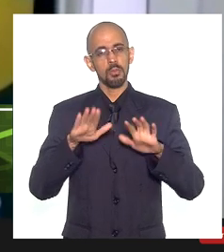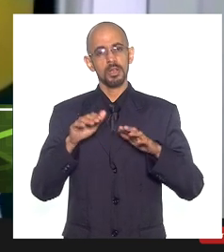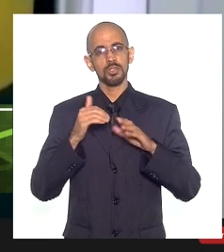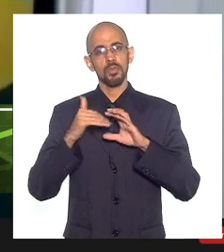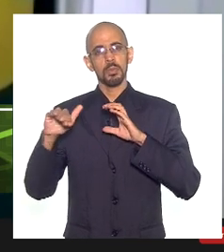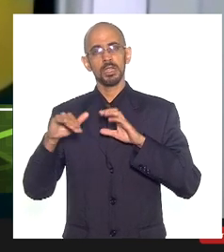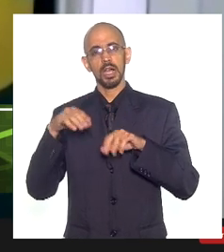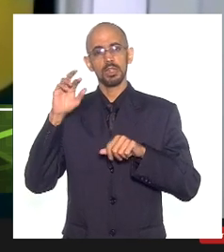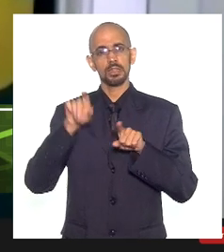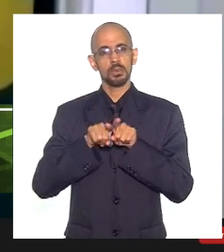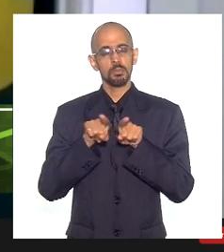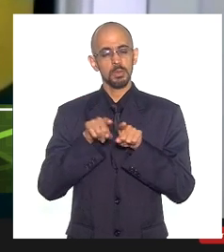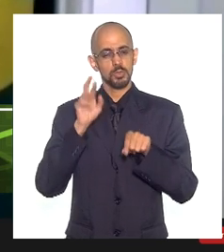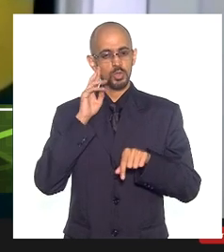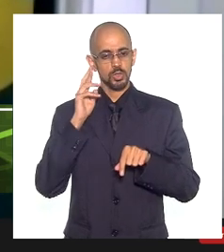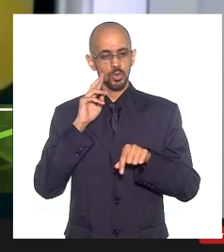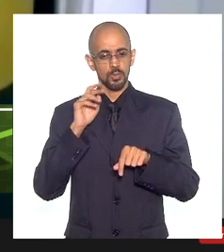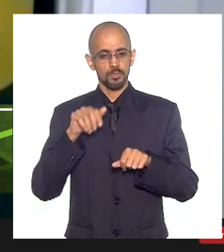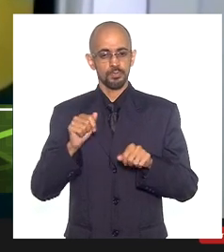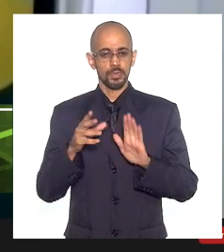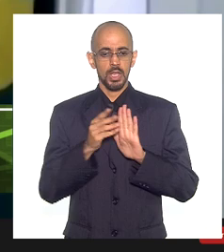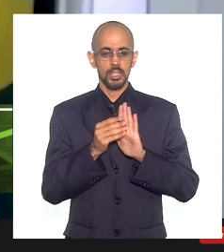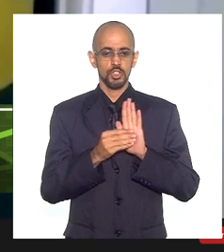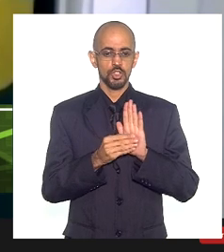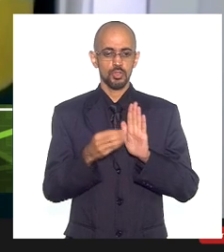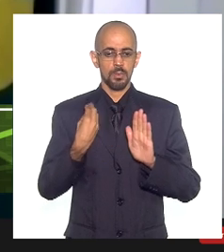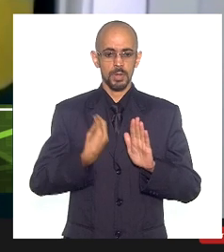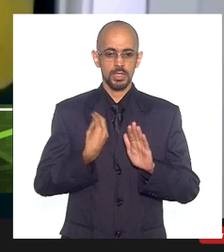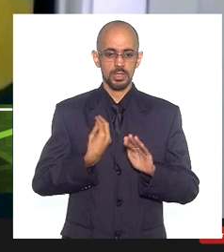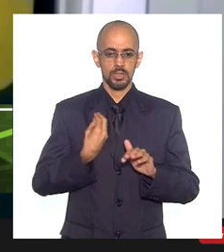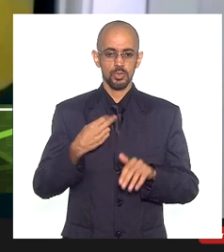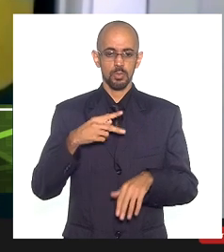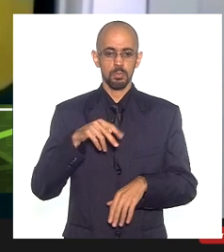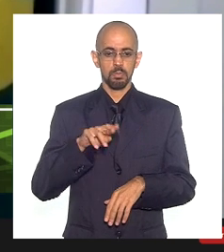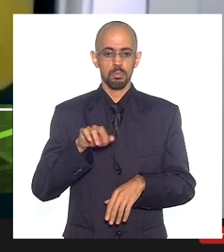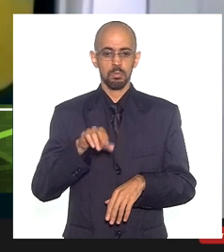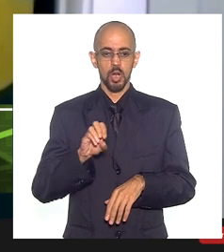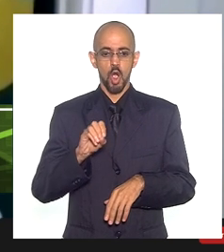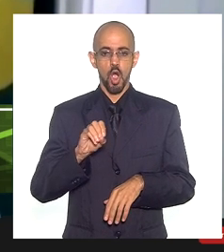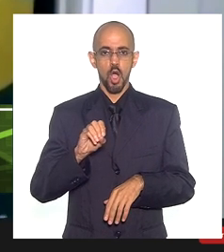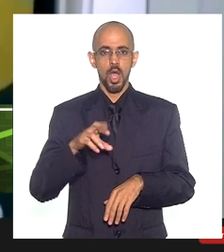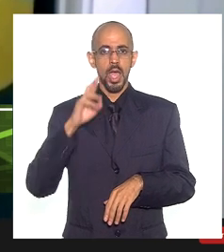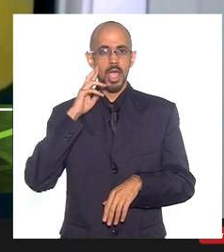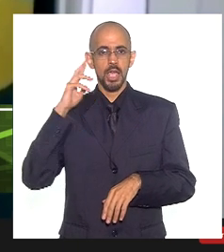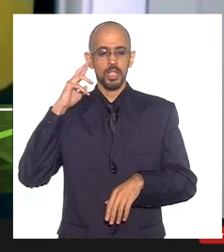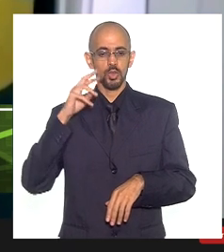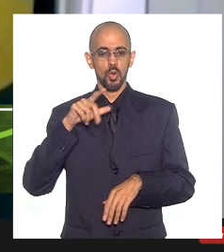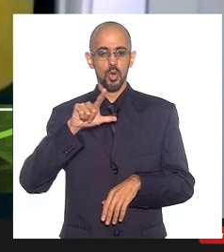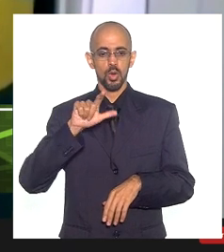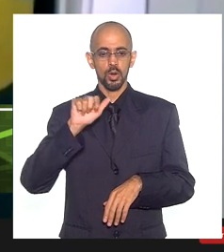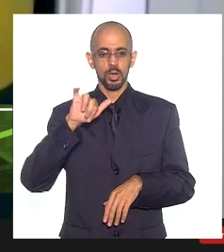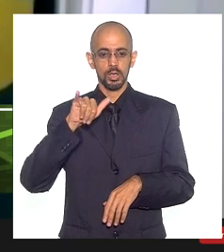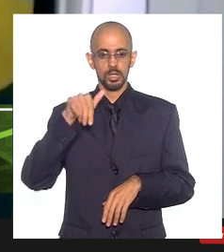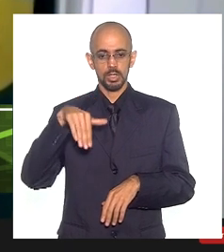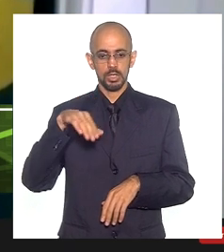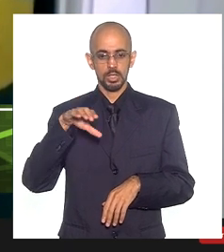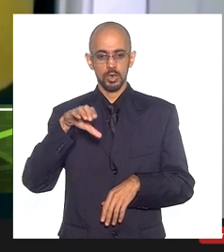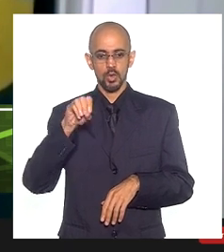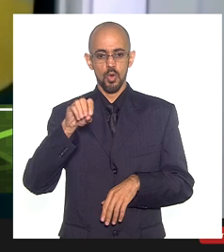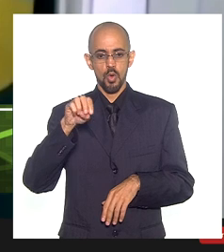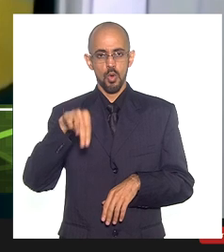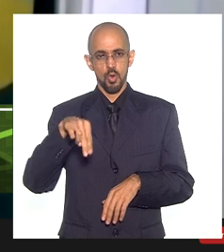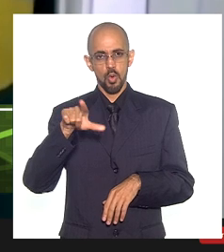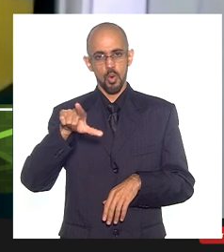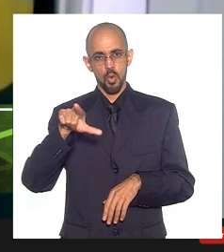participar. registro a presença do pró-reitor de graduação da UERJ, professor Lincoln Tavares, e eu passo aqui a